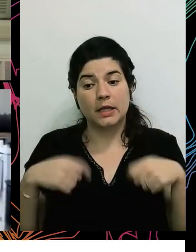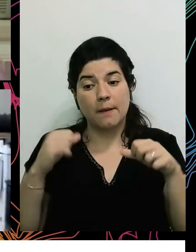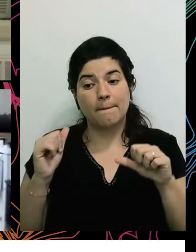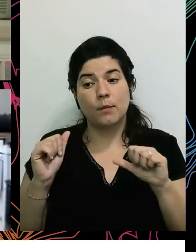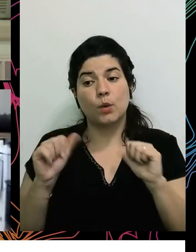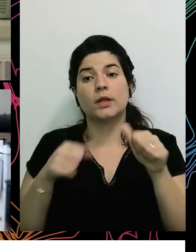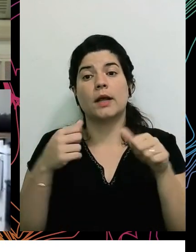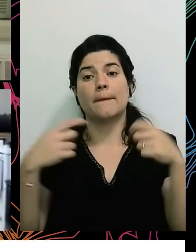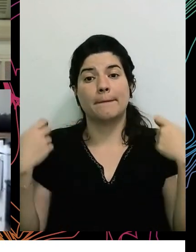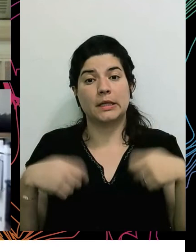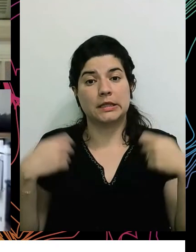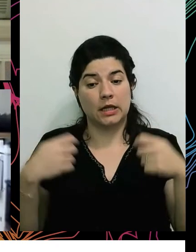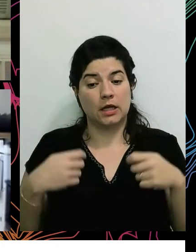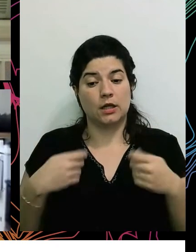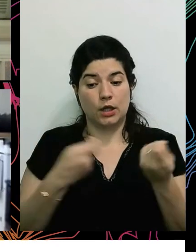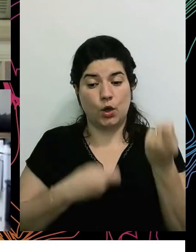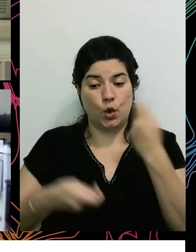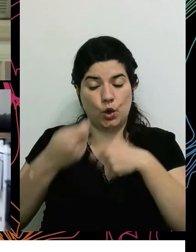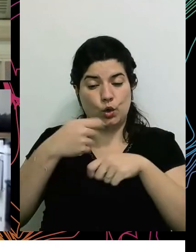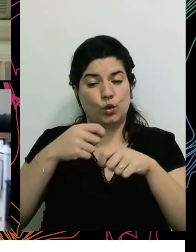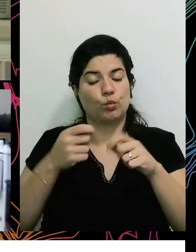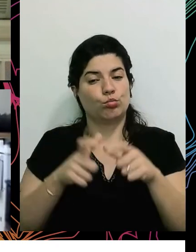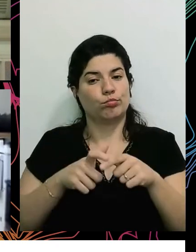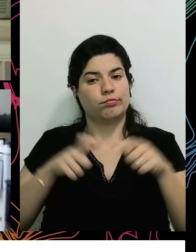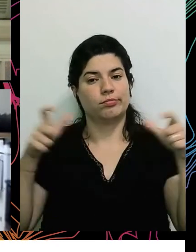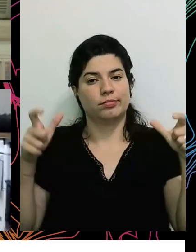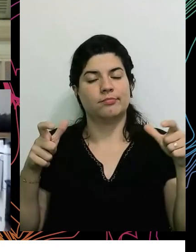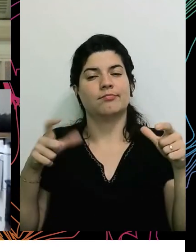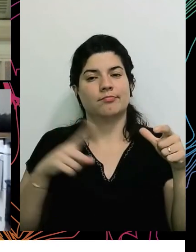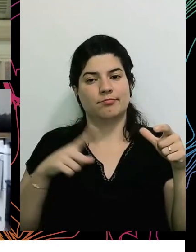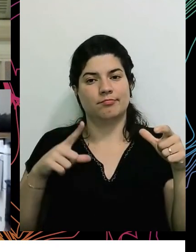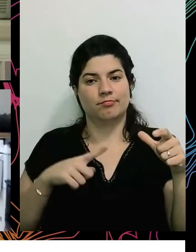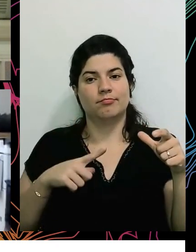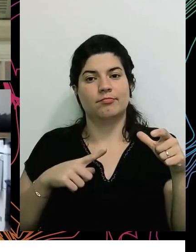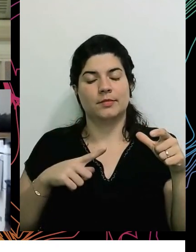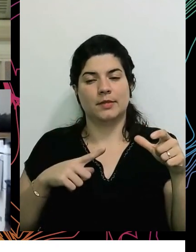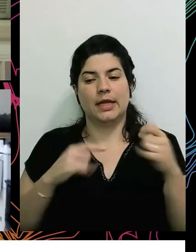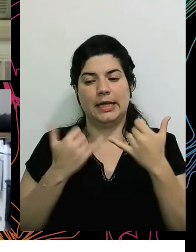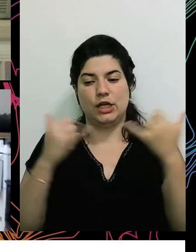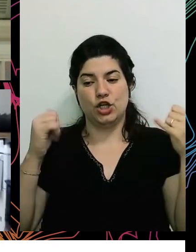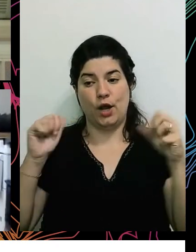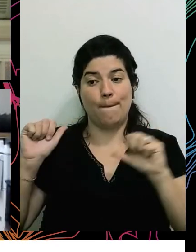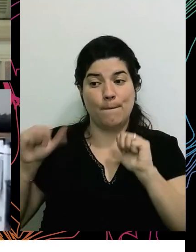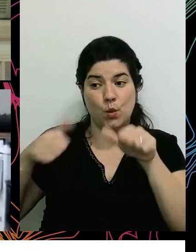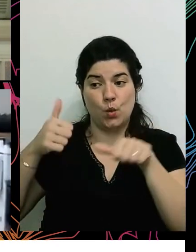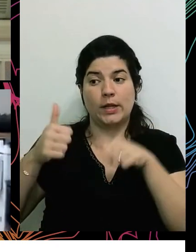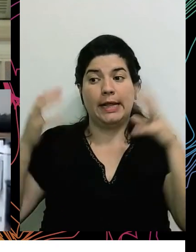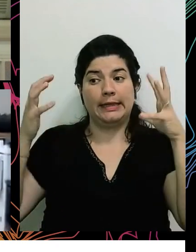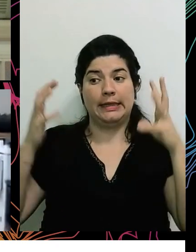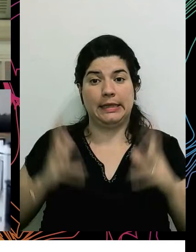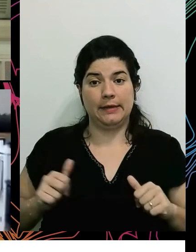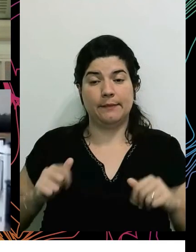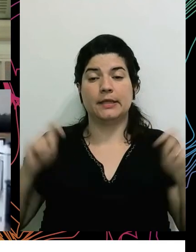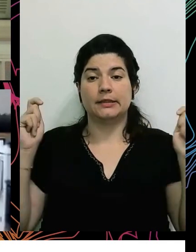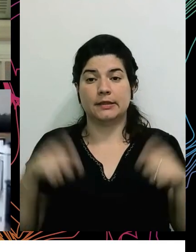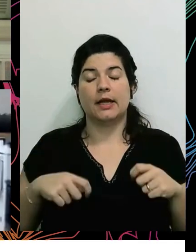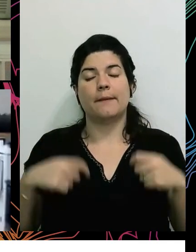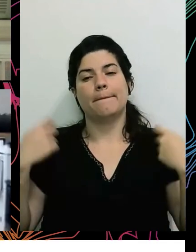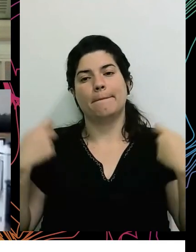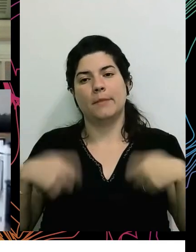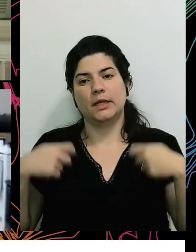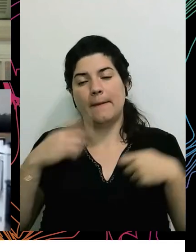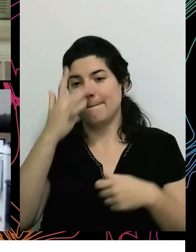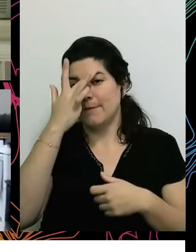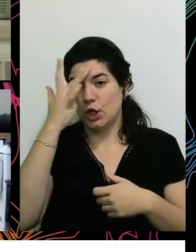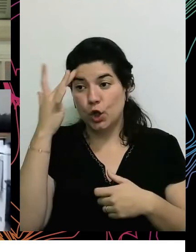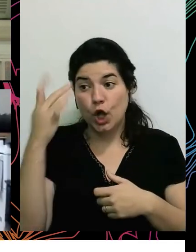que expandir os negócios, as energias renováveis, para gerar essa energia, e para isso temos que ter pessoas novas,